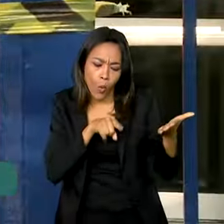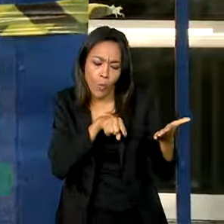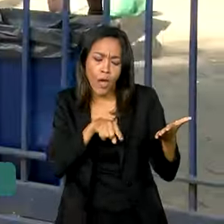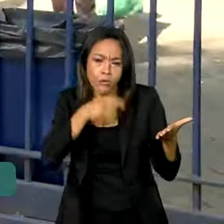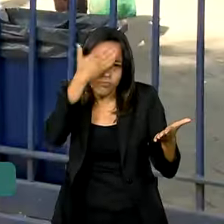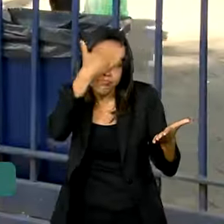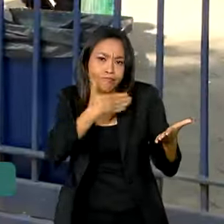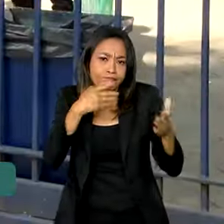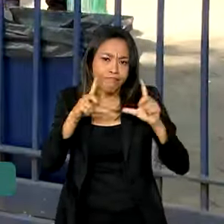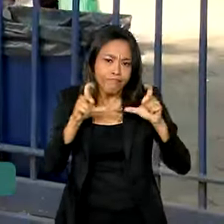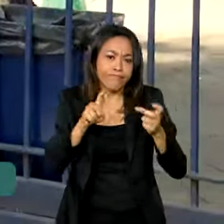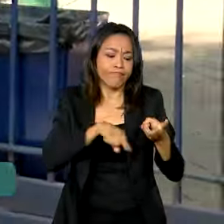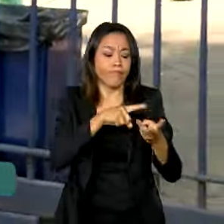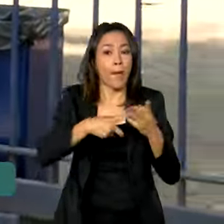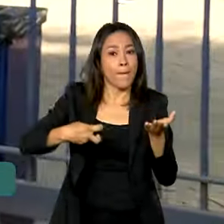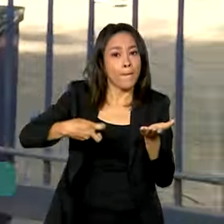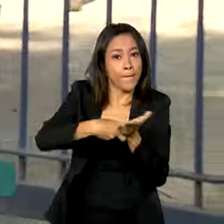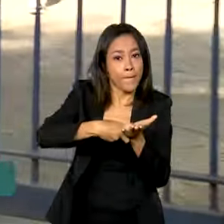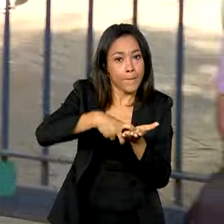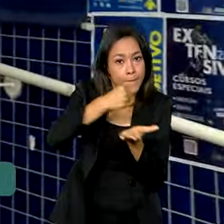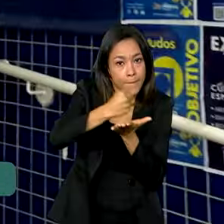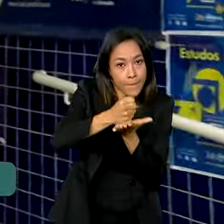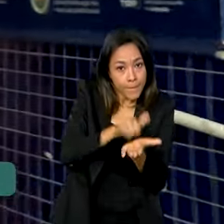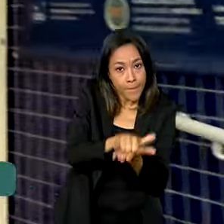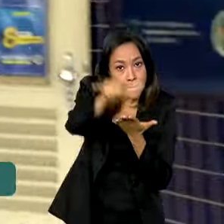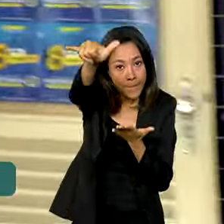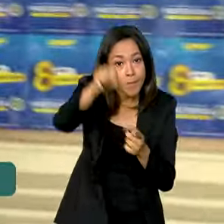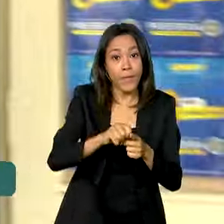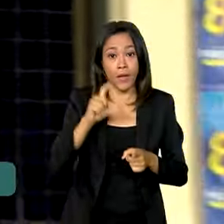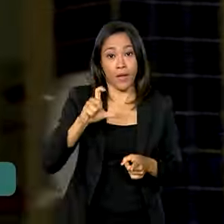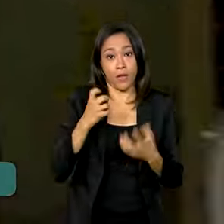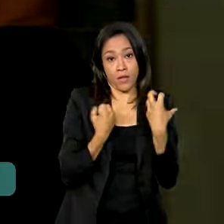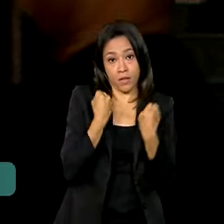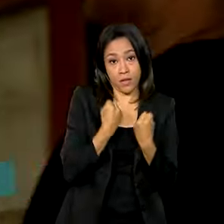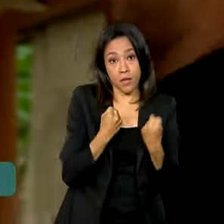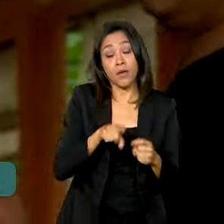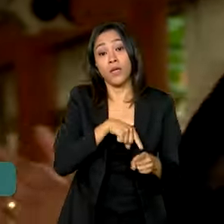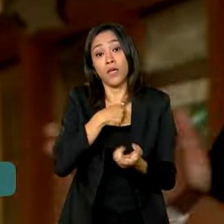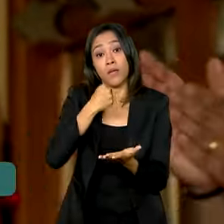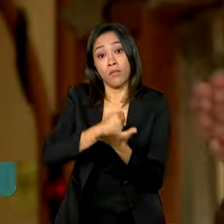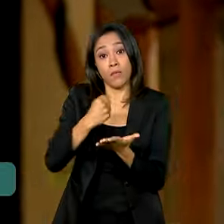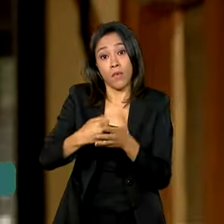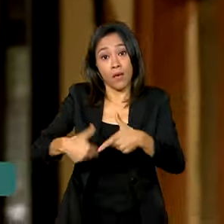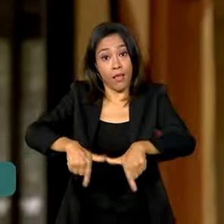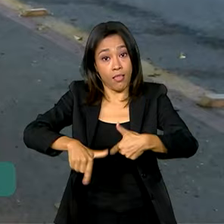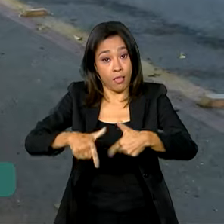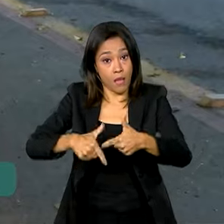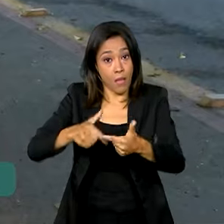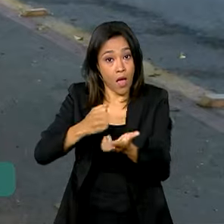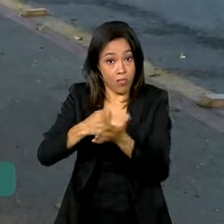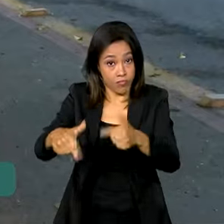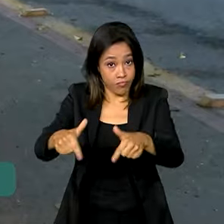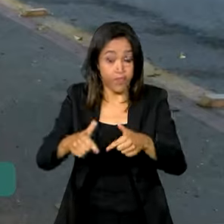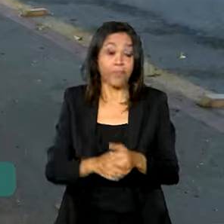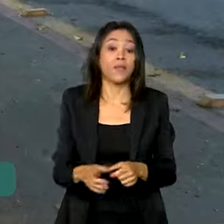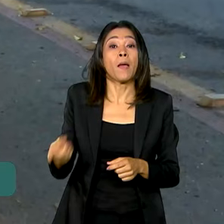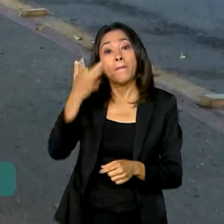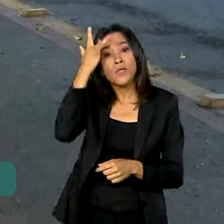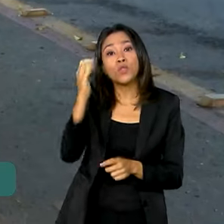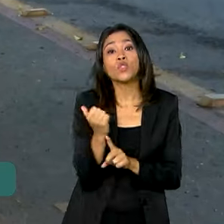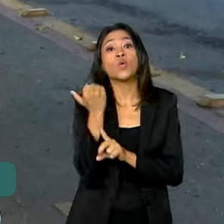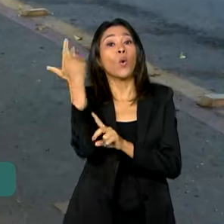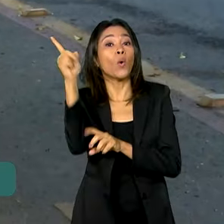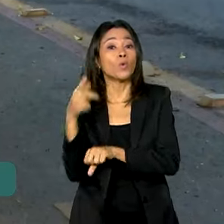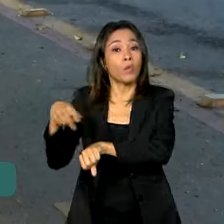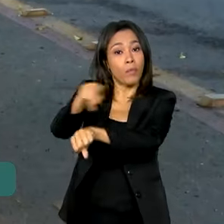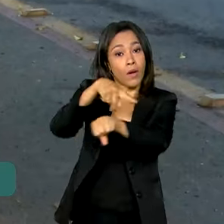identidade, passaporte, carteira nacional de habilitação e carteira de trabalho. Já para o participante estrangeiro, é